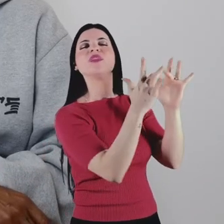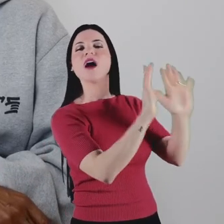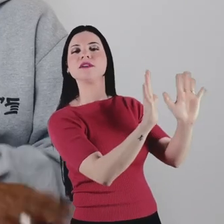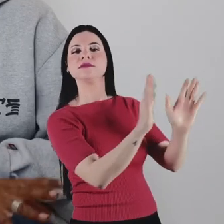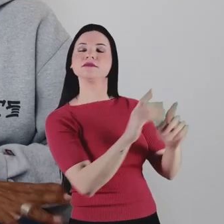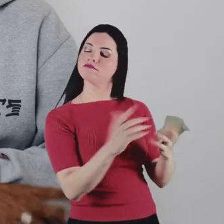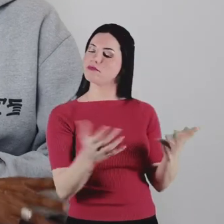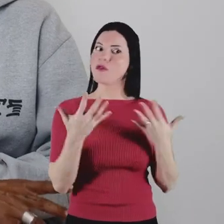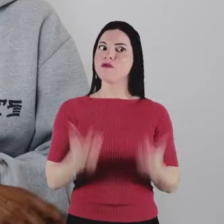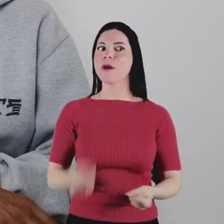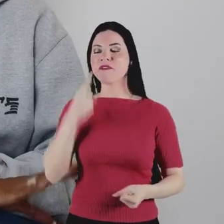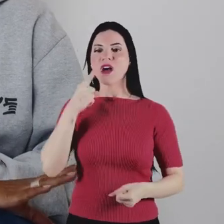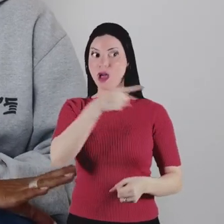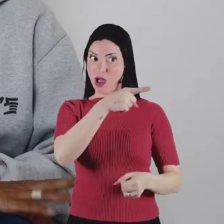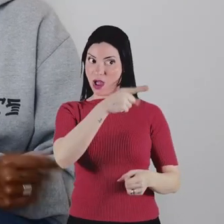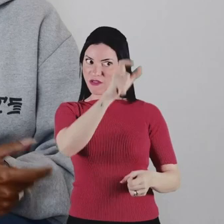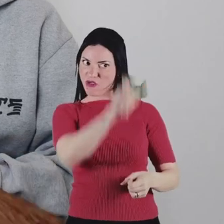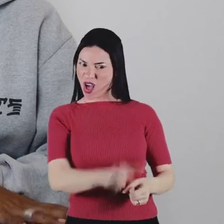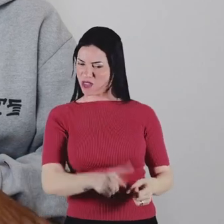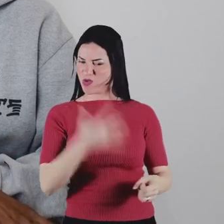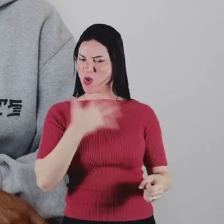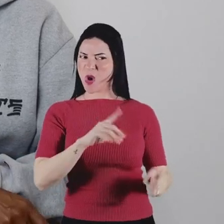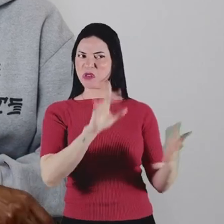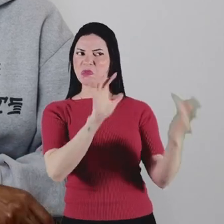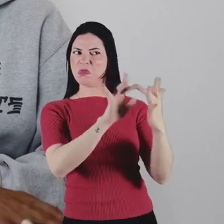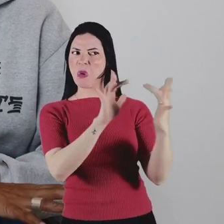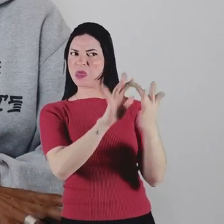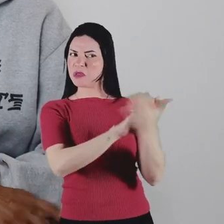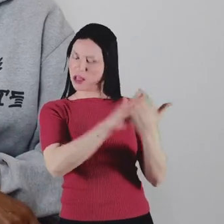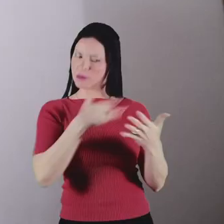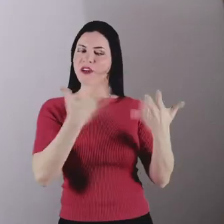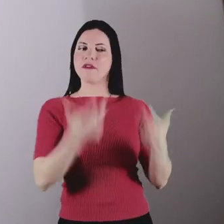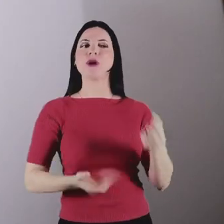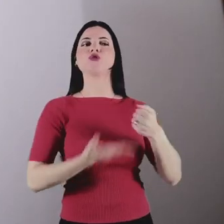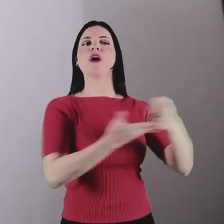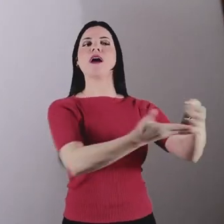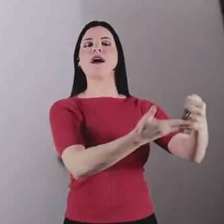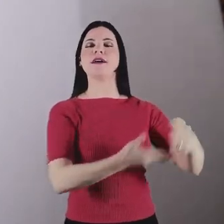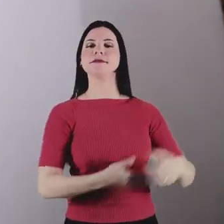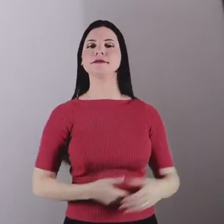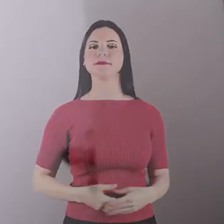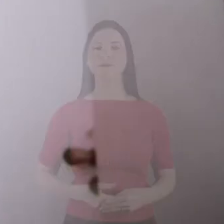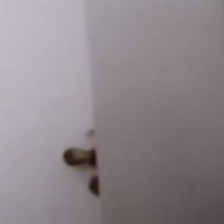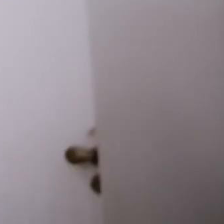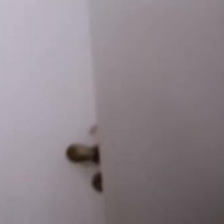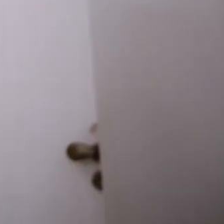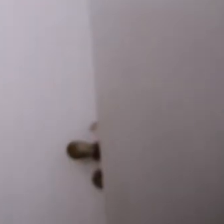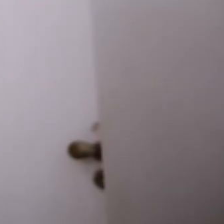coisa. Não, vamos lá, vamos ajudar. Eu não falo com fulano, não, mas vamos ajudar ela.